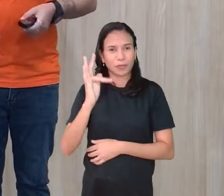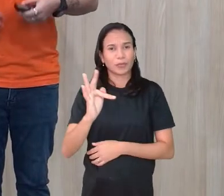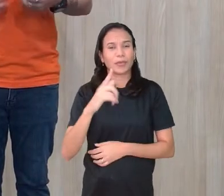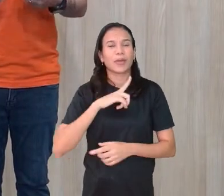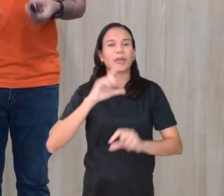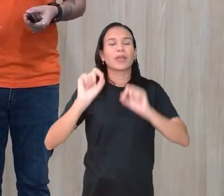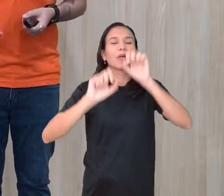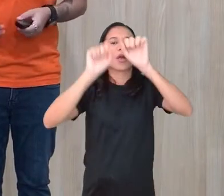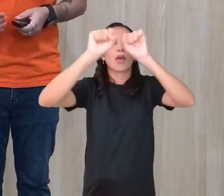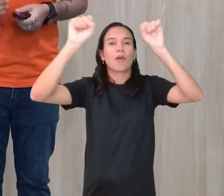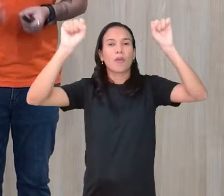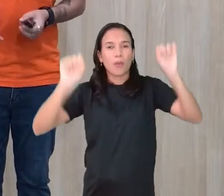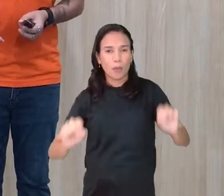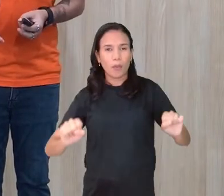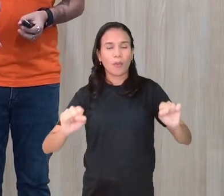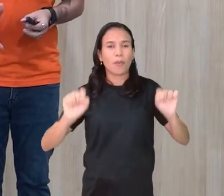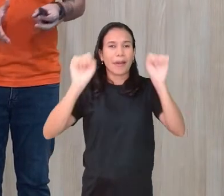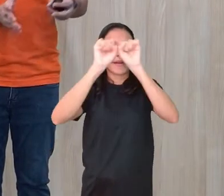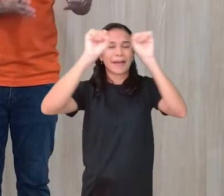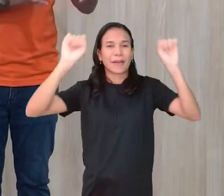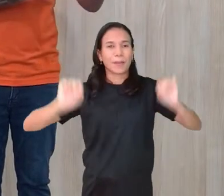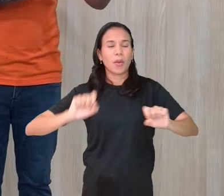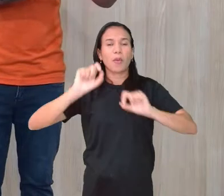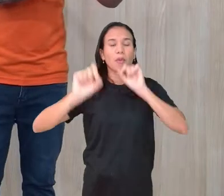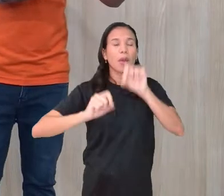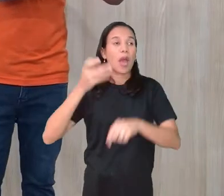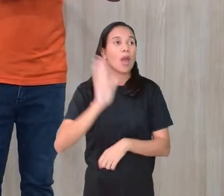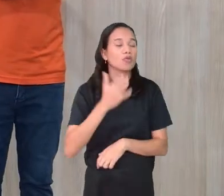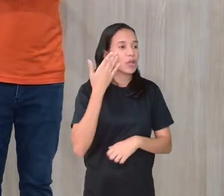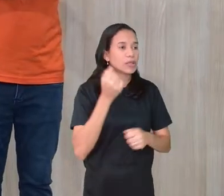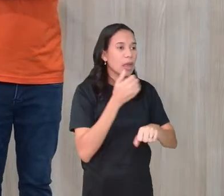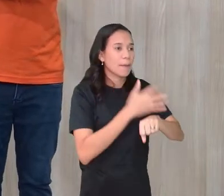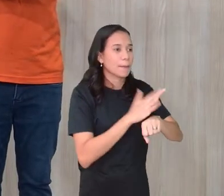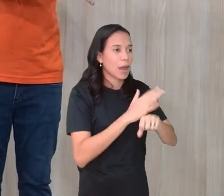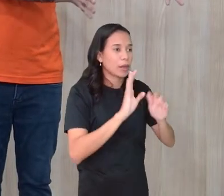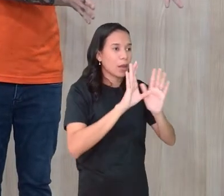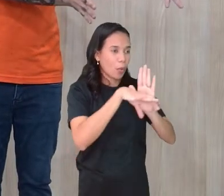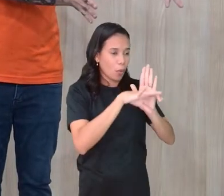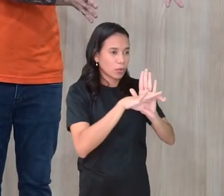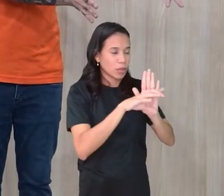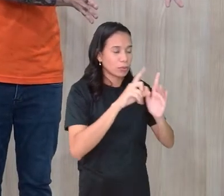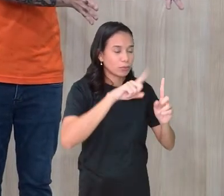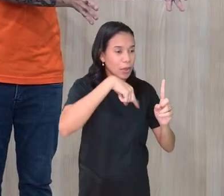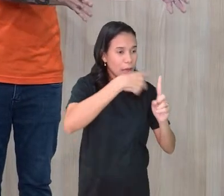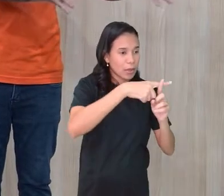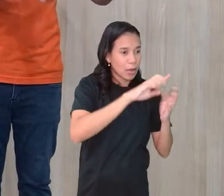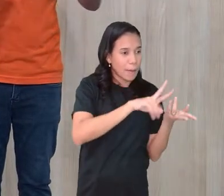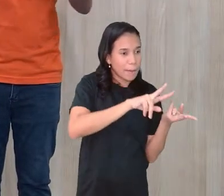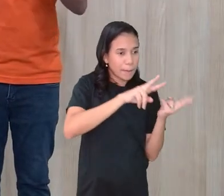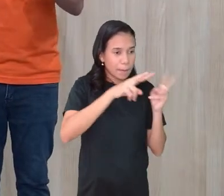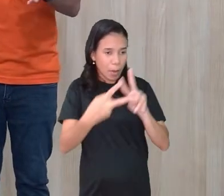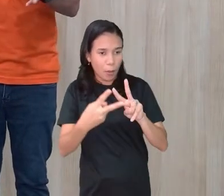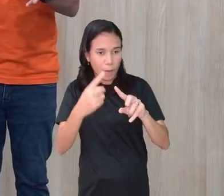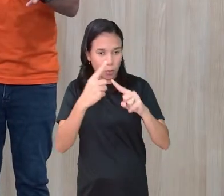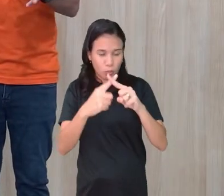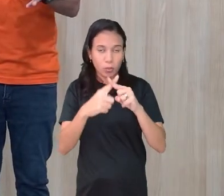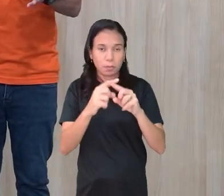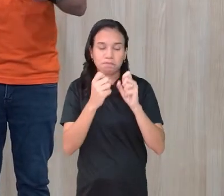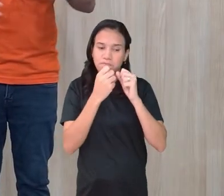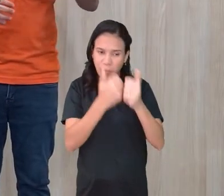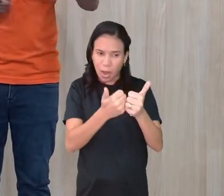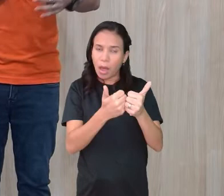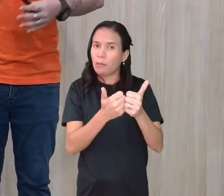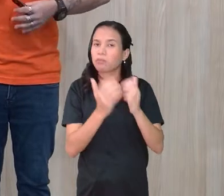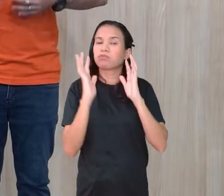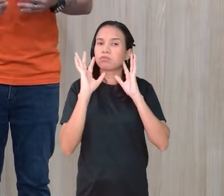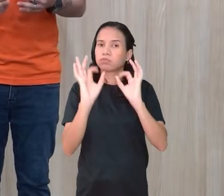vai sistematizar, o que significa o seguinte, eu já sei fazer passar de uma adição de parcelas iguais para uma multiplicação,